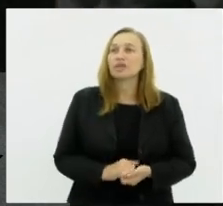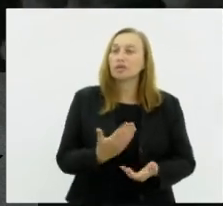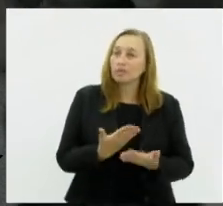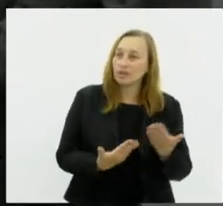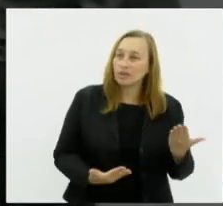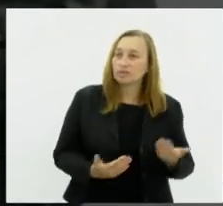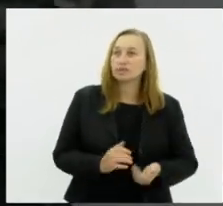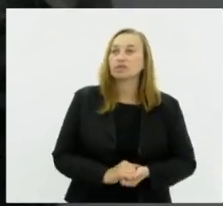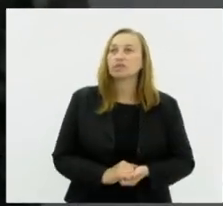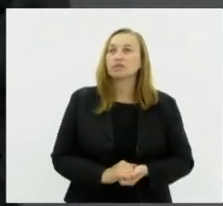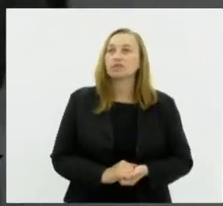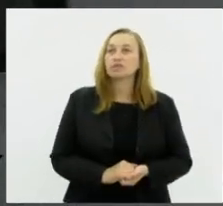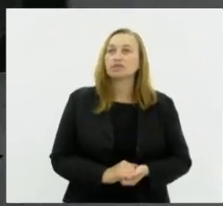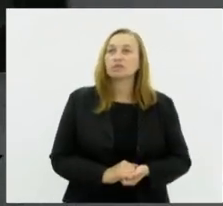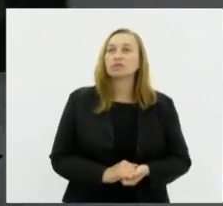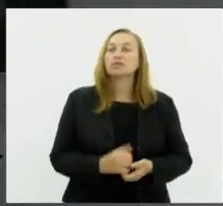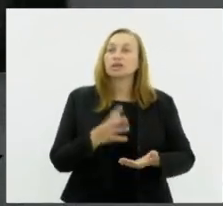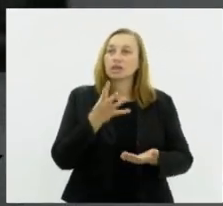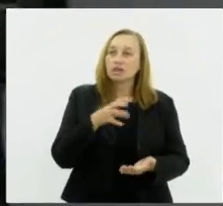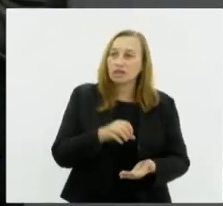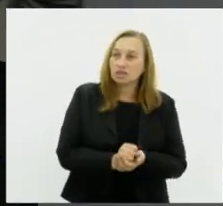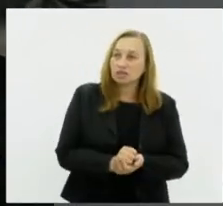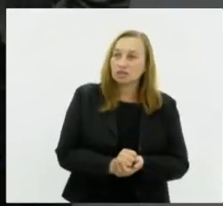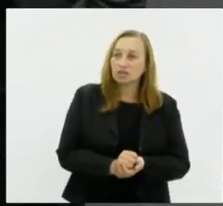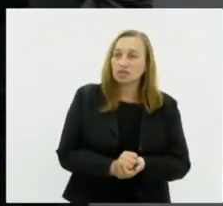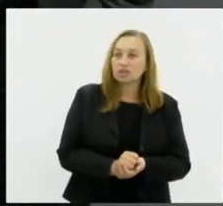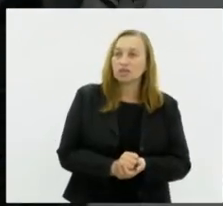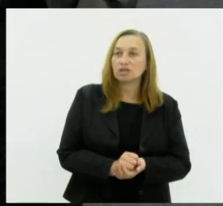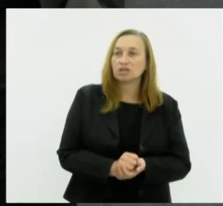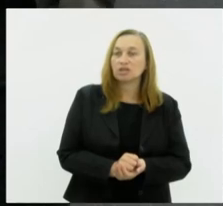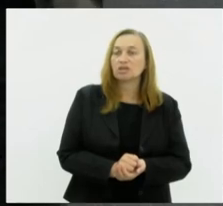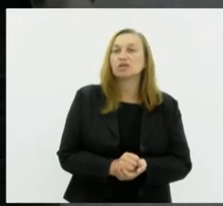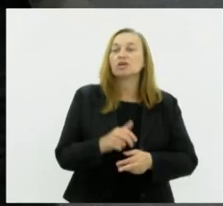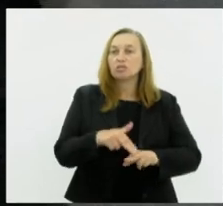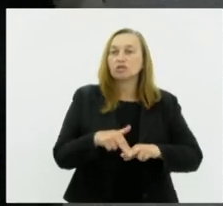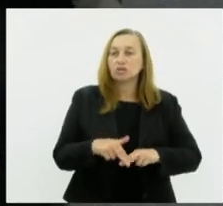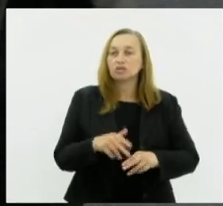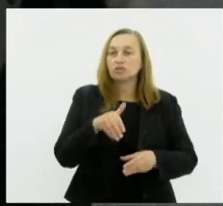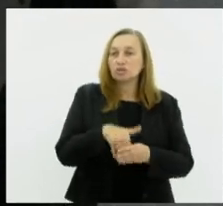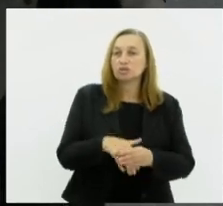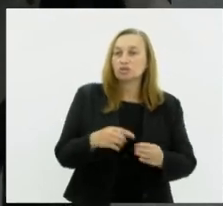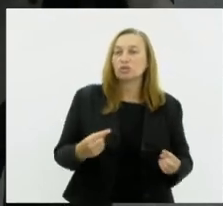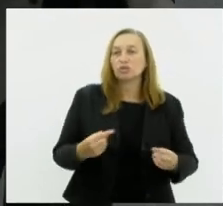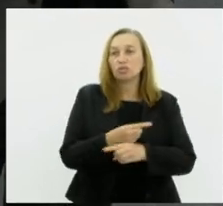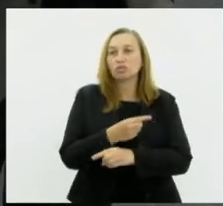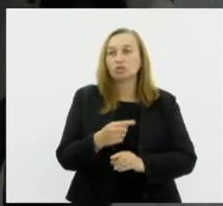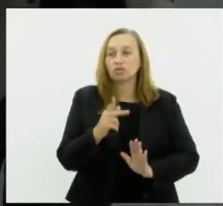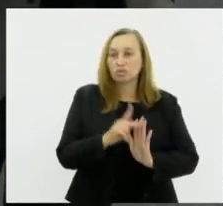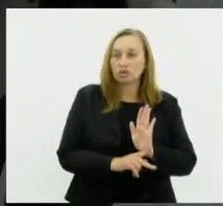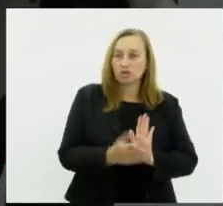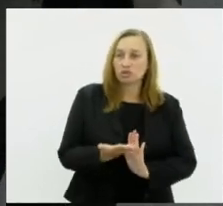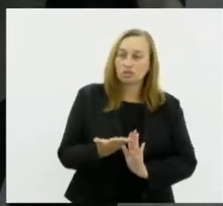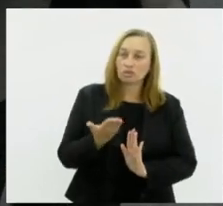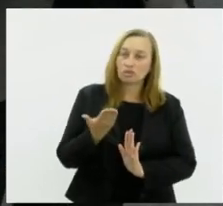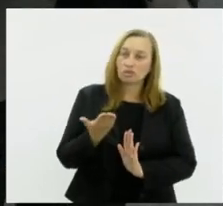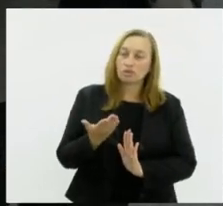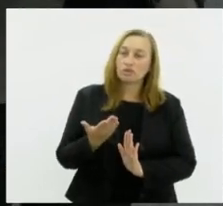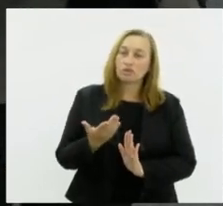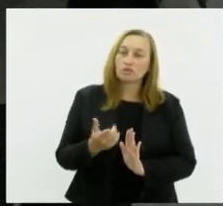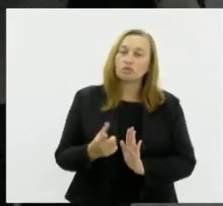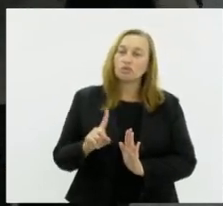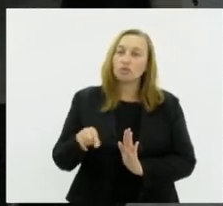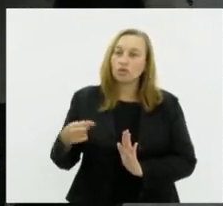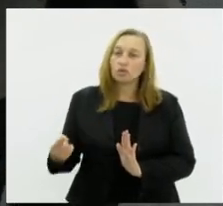perdemos. Mas quero registrar essa posição da nossa bancada e, por isso, a gente votou contra o projeto anterior e vamos votar também contra esse